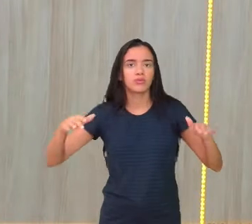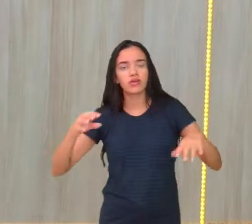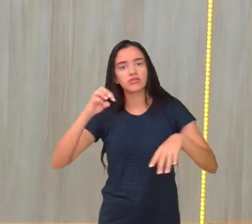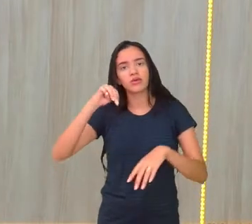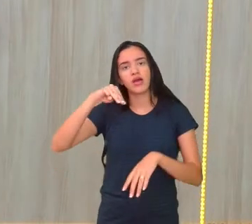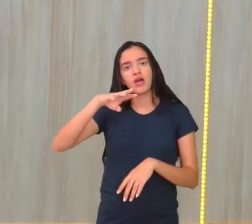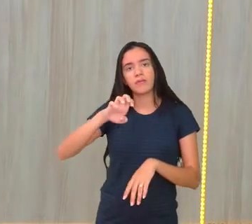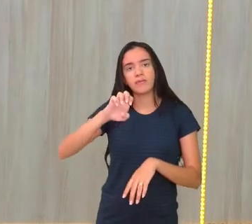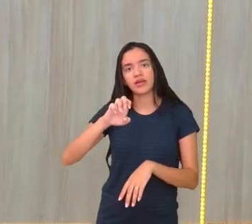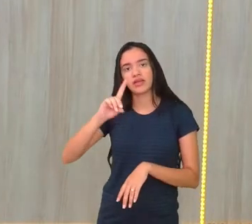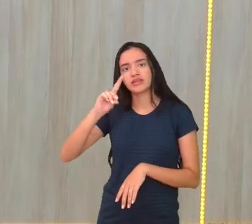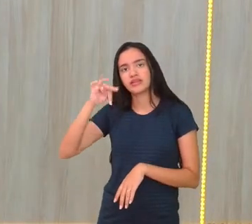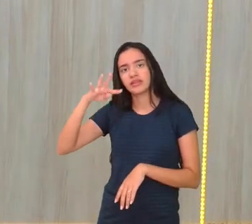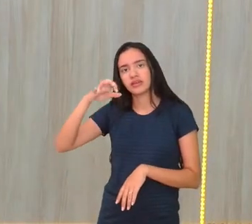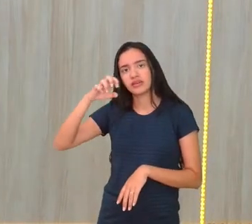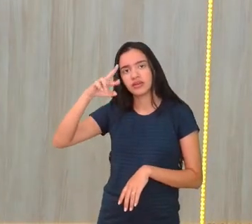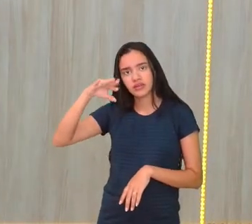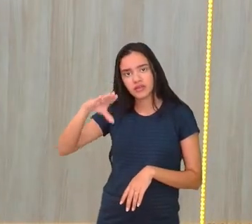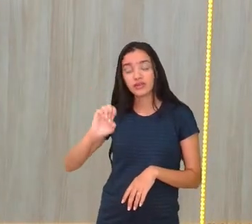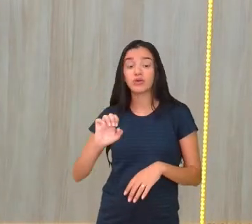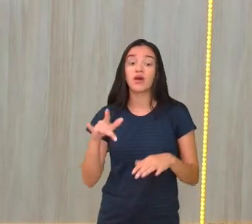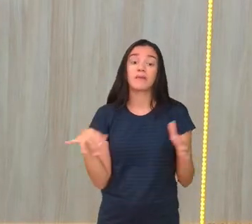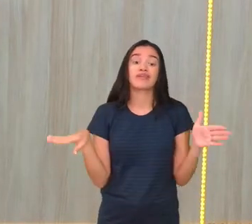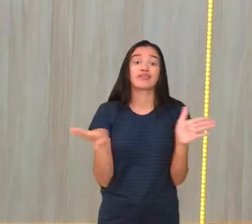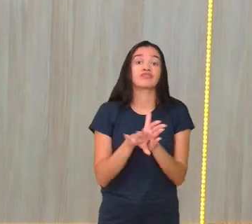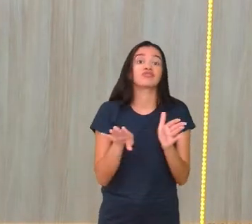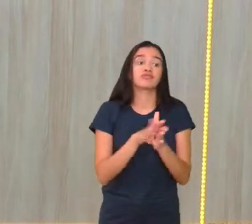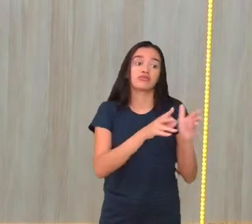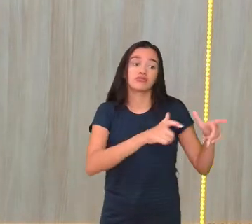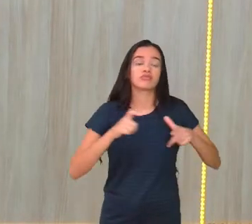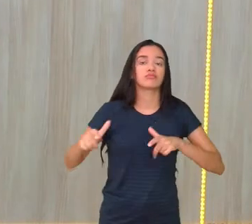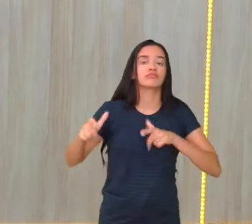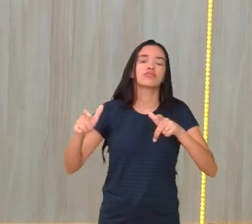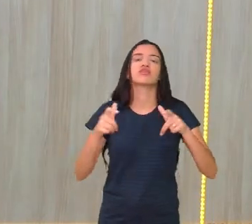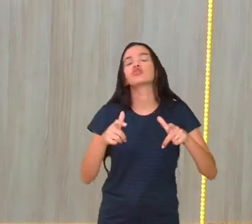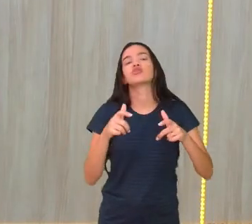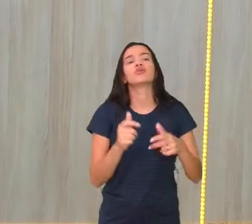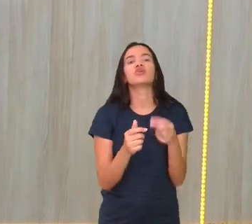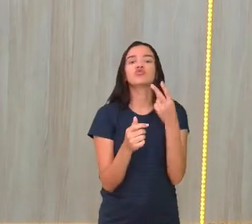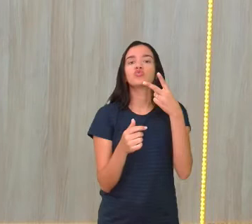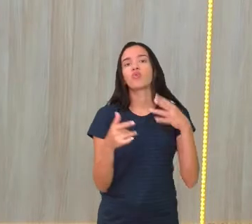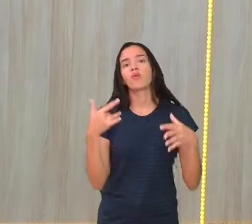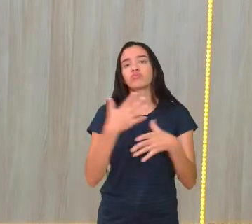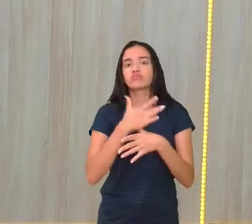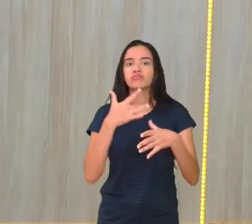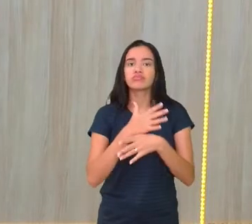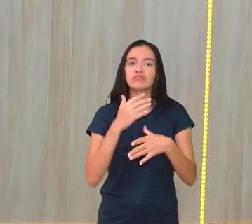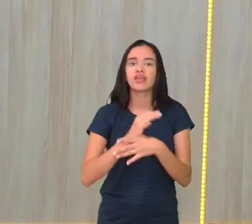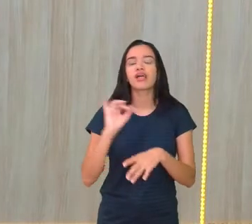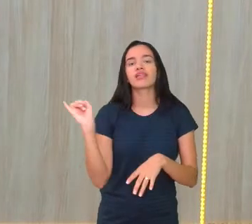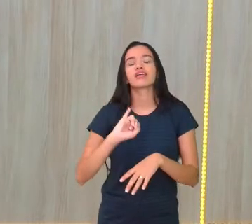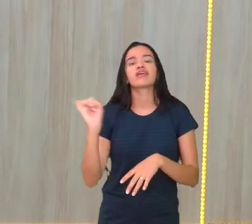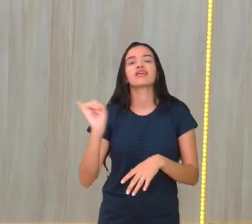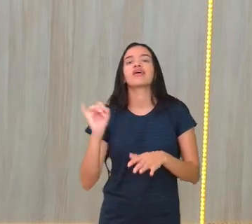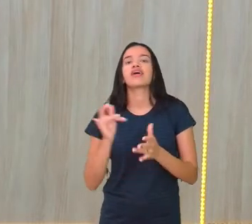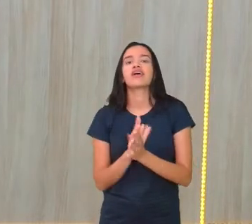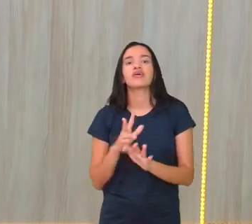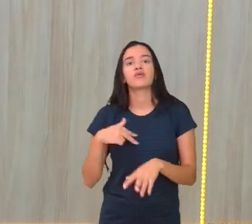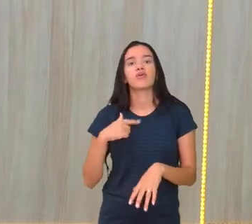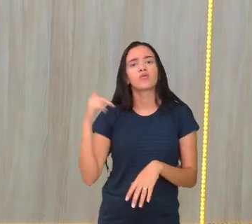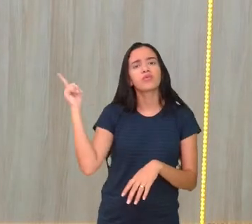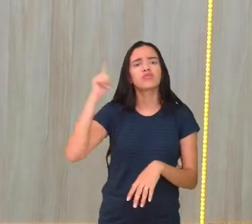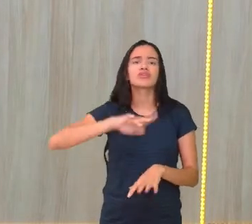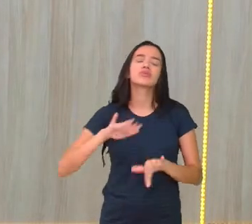por onde eles se deslocavam para chegar às Índias, duas cidades italianas eram campeãs, né,